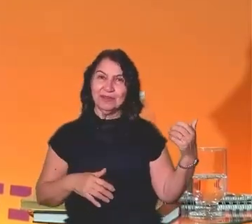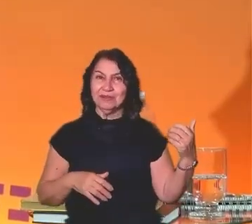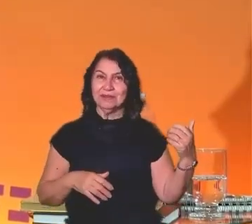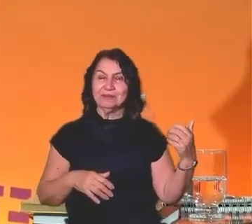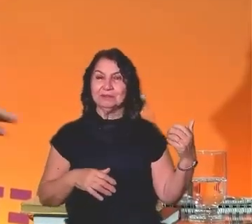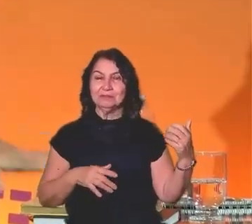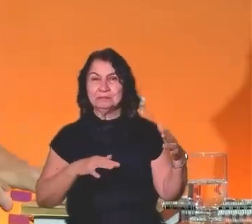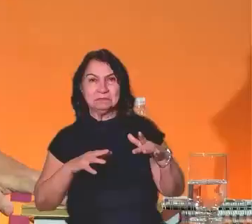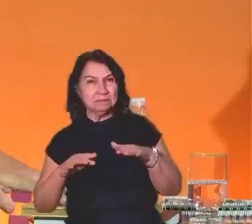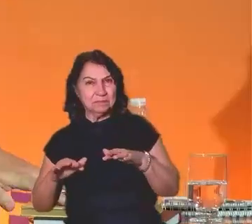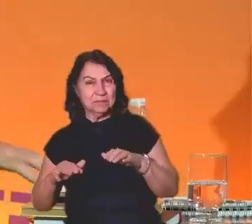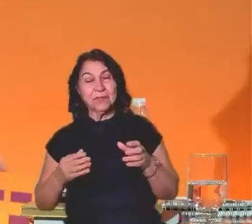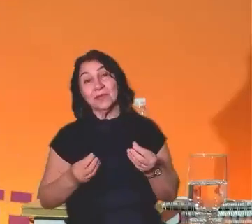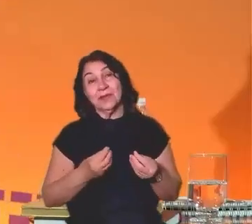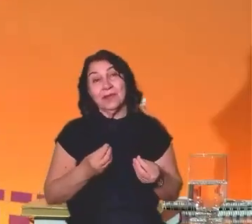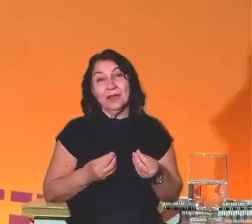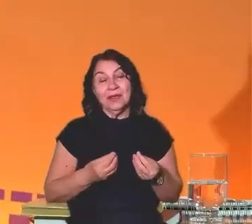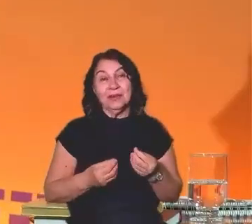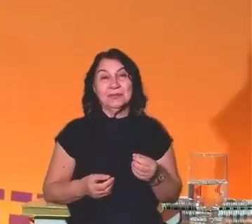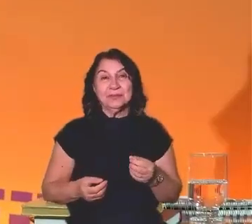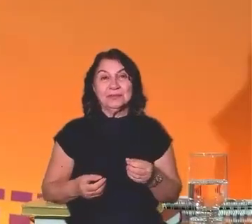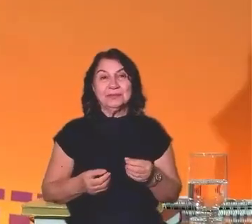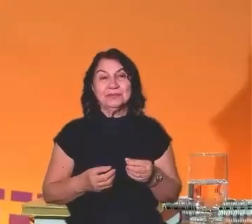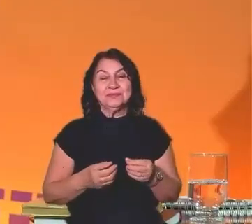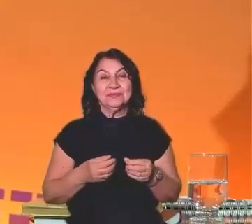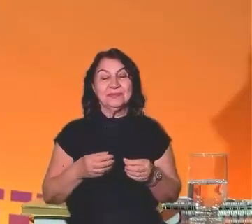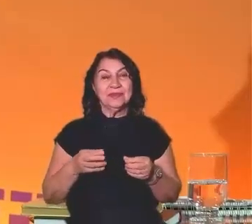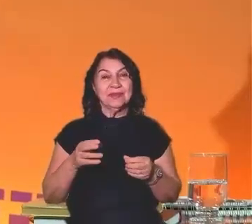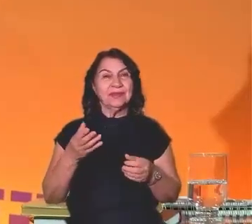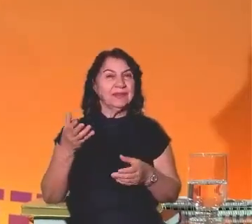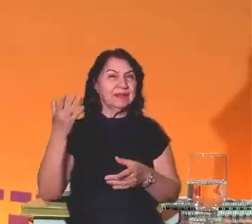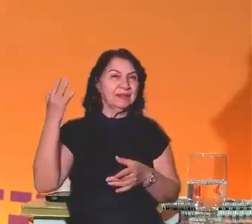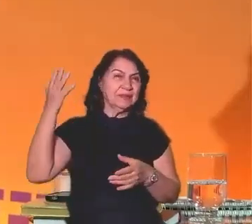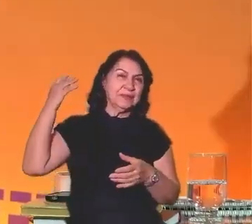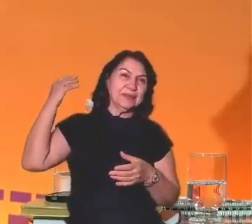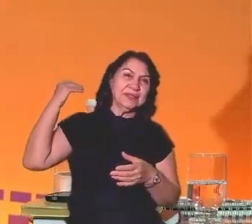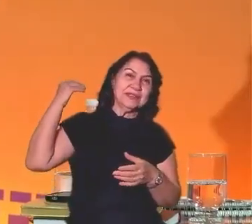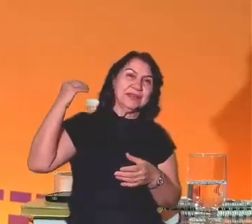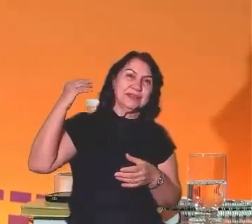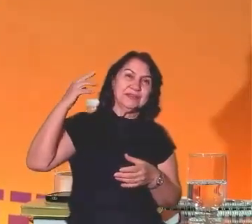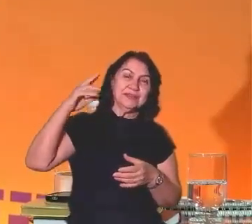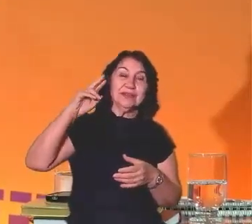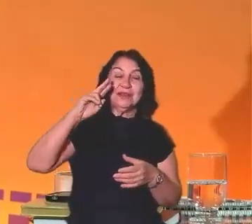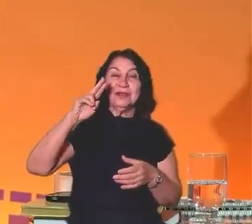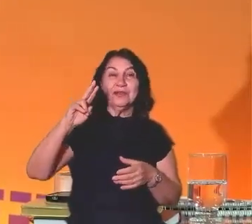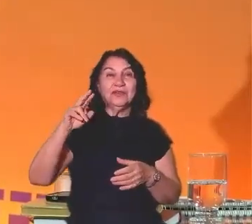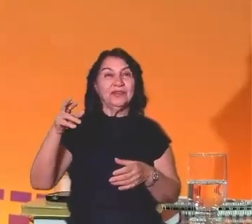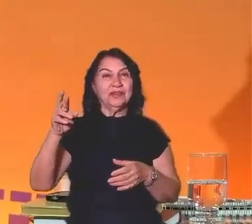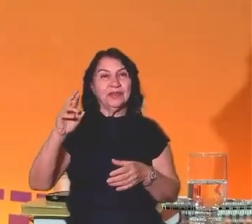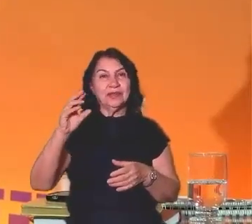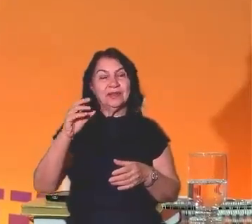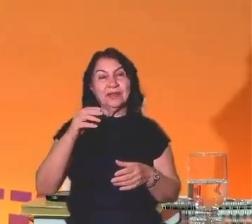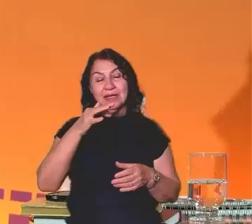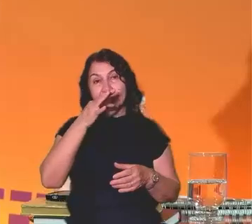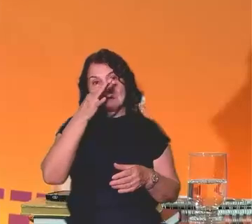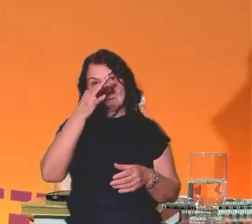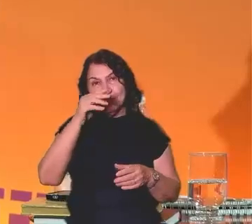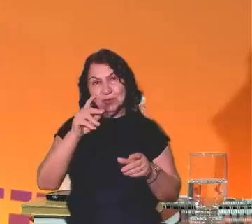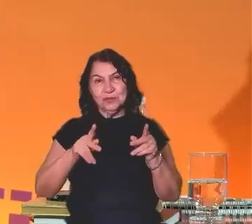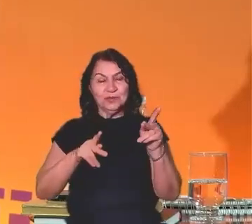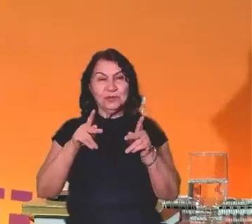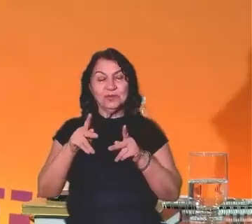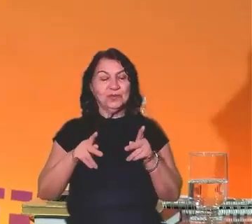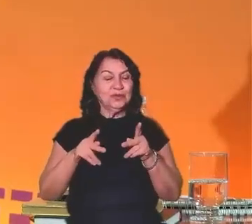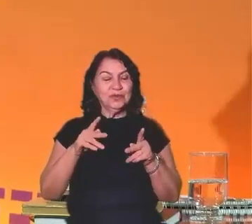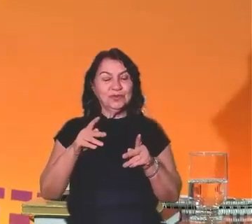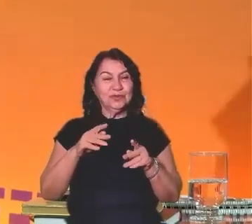mas, voltando, tinha anos que eu tinha lido A Rosa do Povo, a Sandra falou que para ela é a obra de Drummond mais linda, e eu